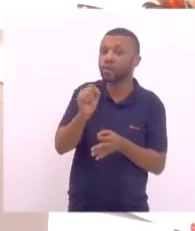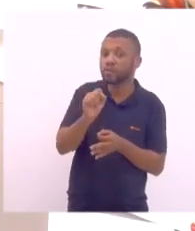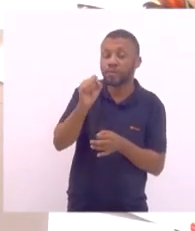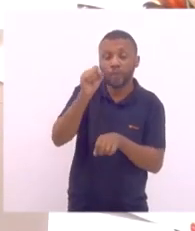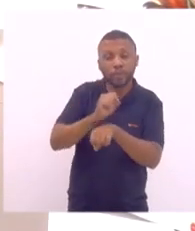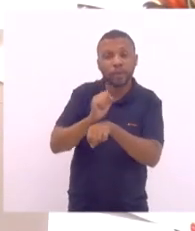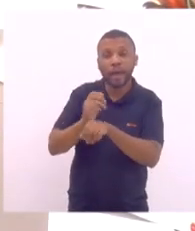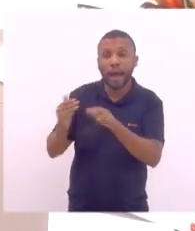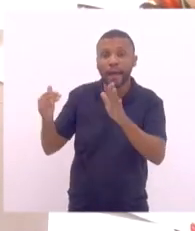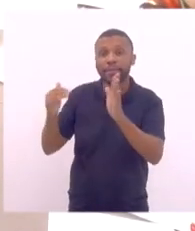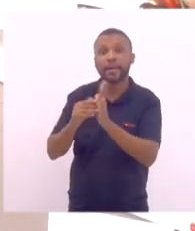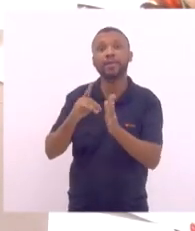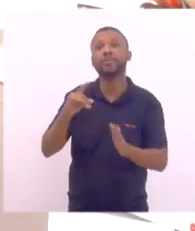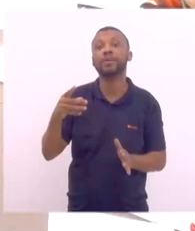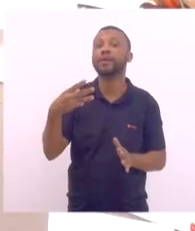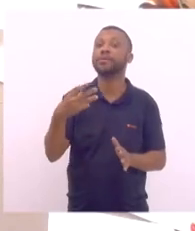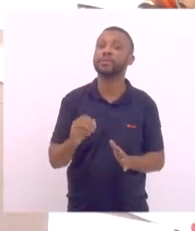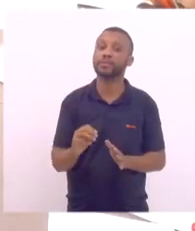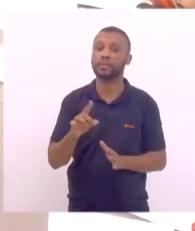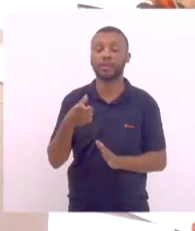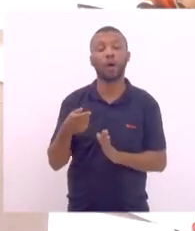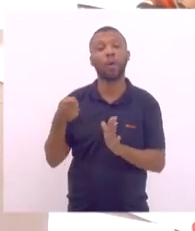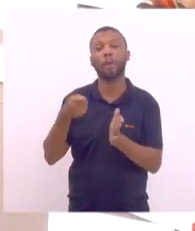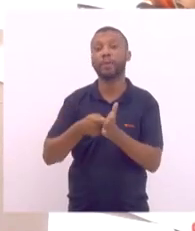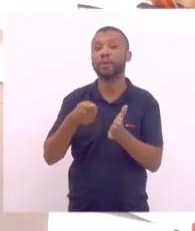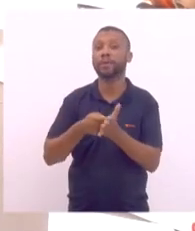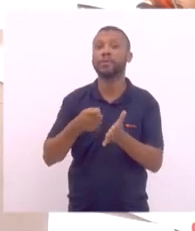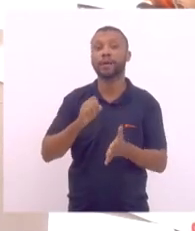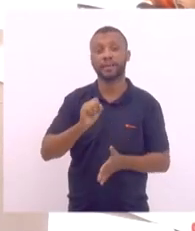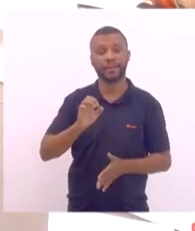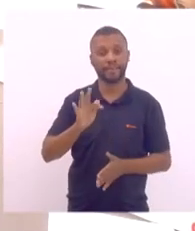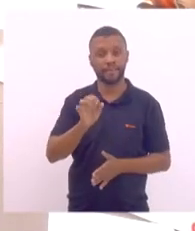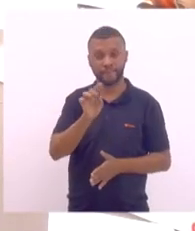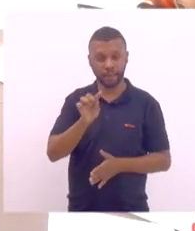então, aqui está obrigando a Secretaria de Fazenda a fazer um estudo.